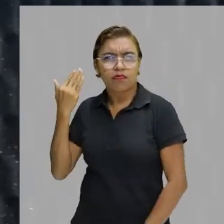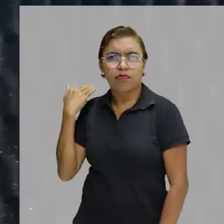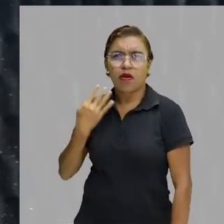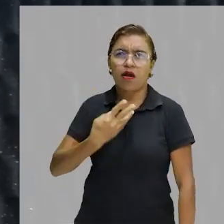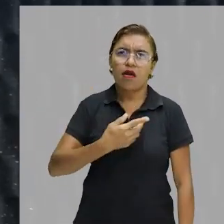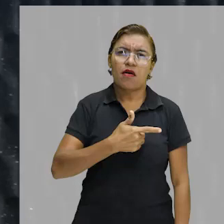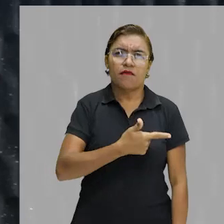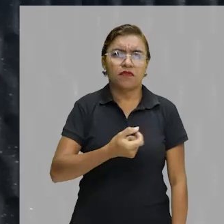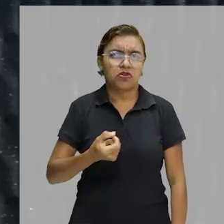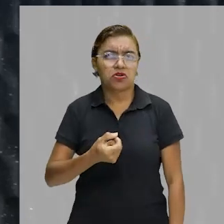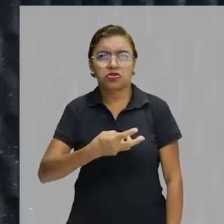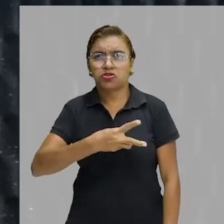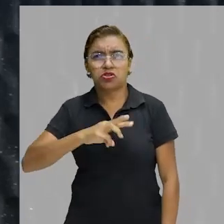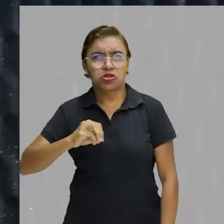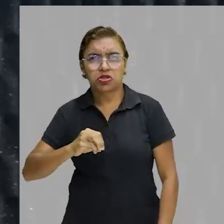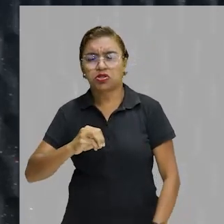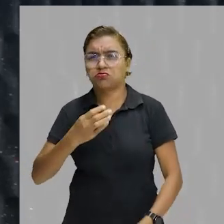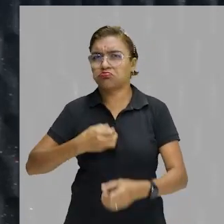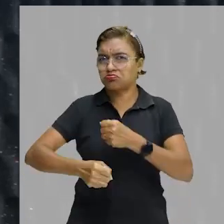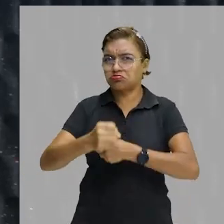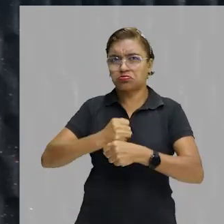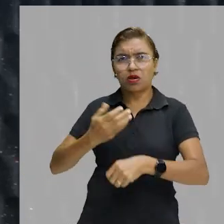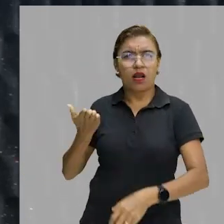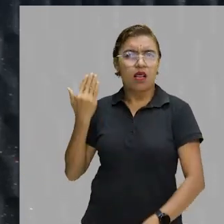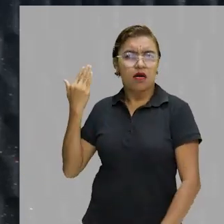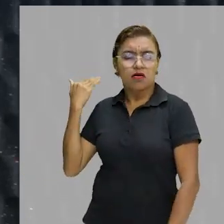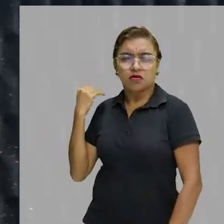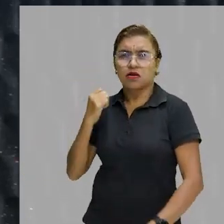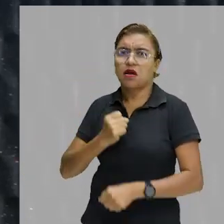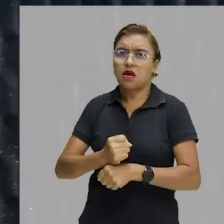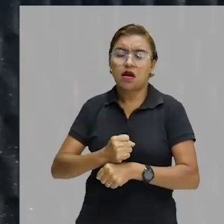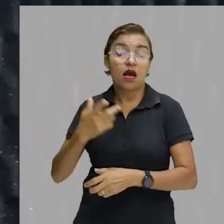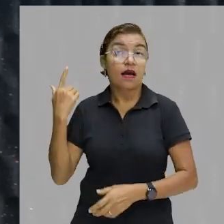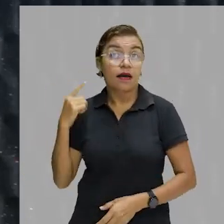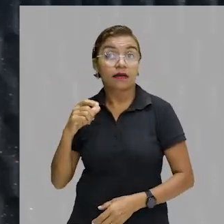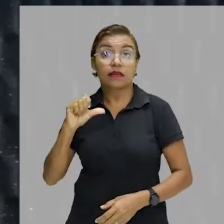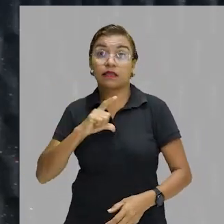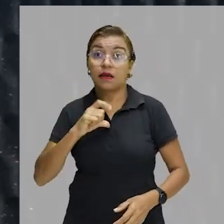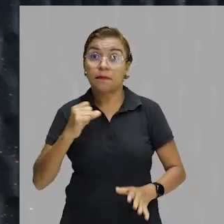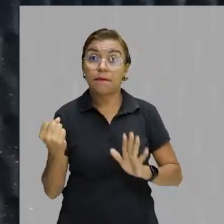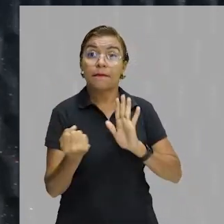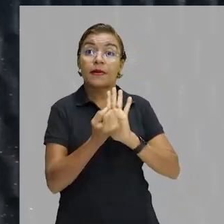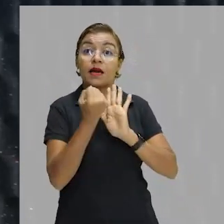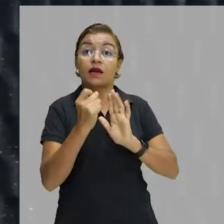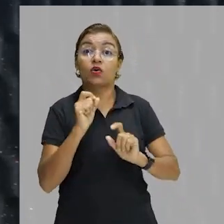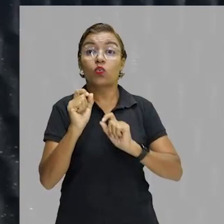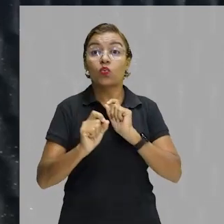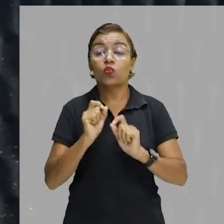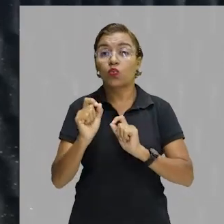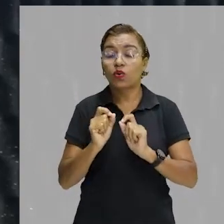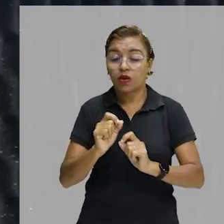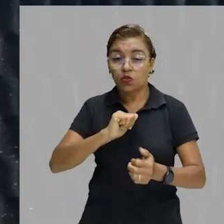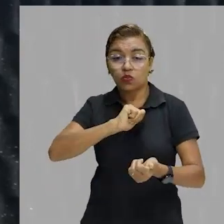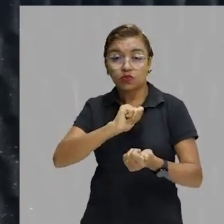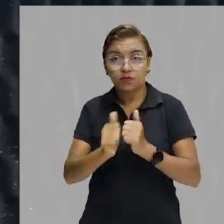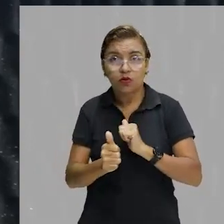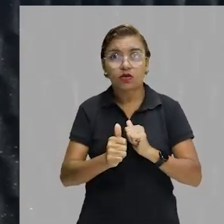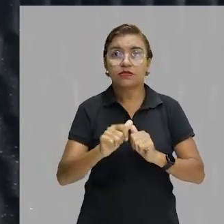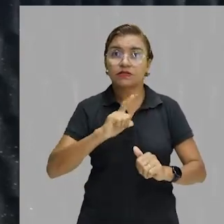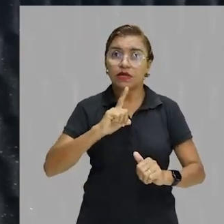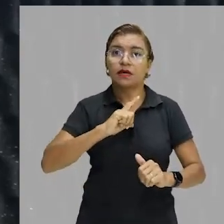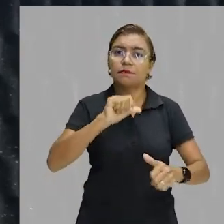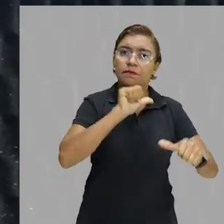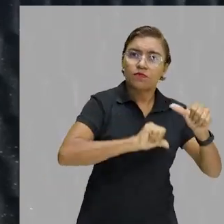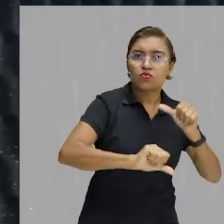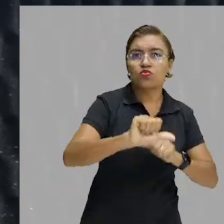anos atrás, vocês vão ver que são marcas que hoje em dia são batidas bem tranquilamente, porque o esporte ele vai sofrendo adaptação.